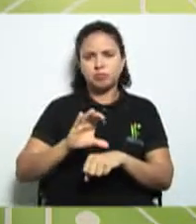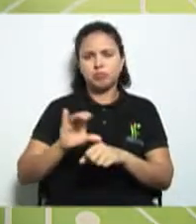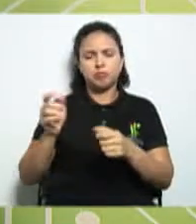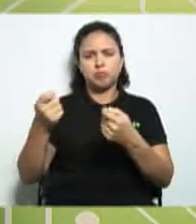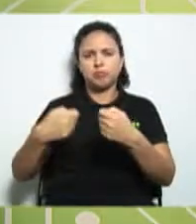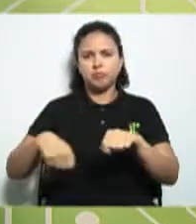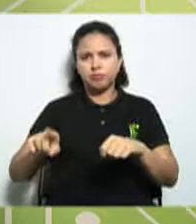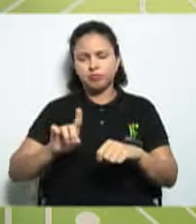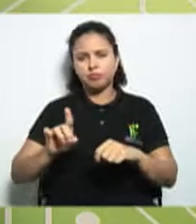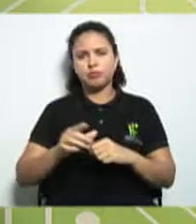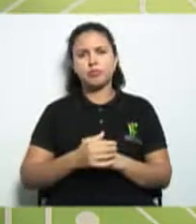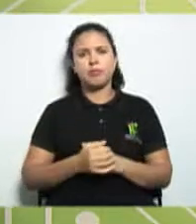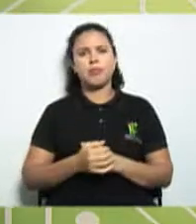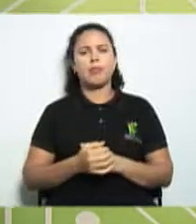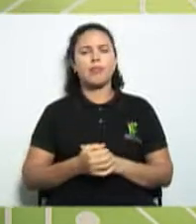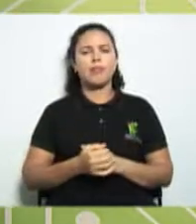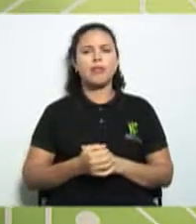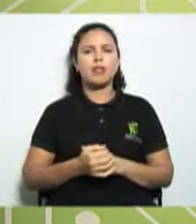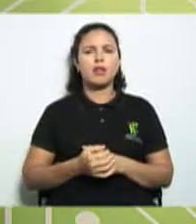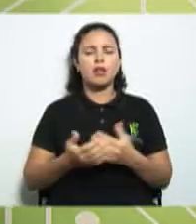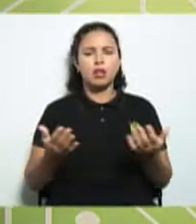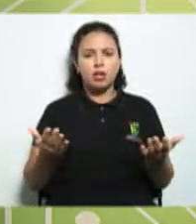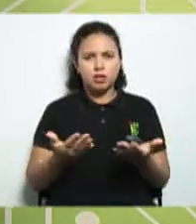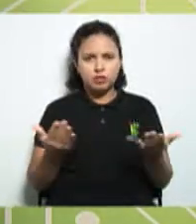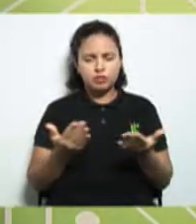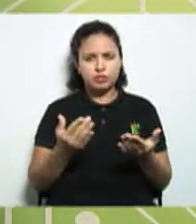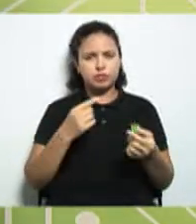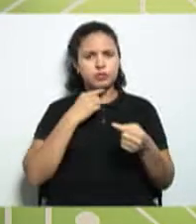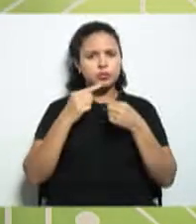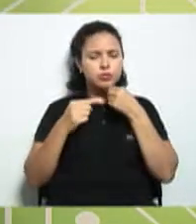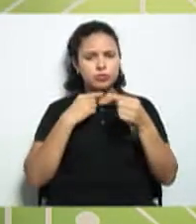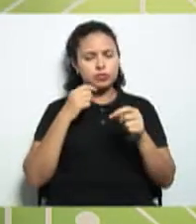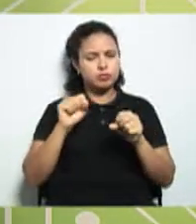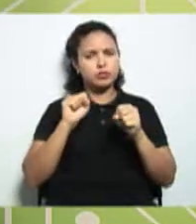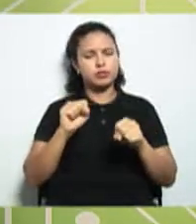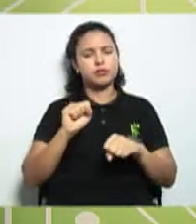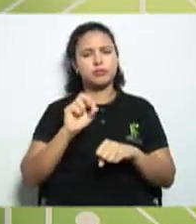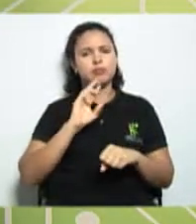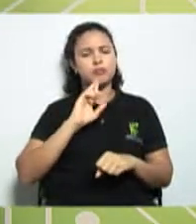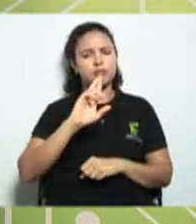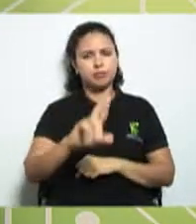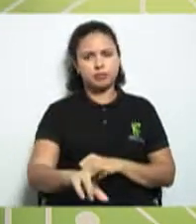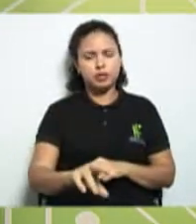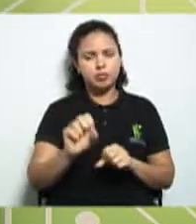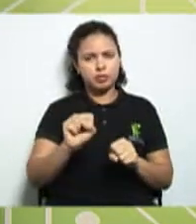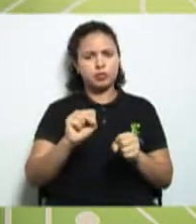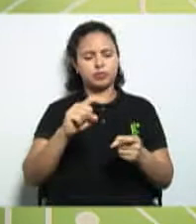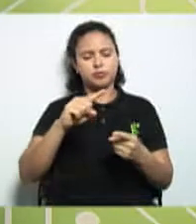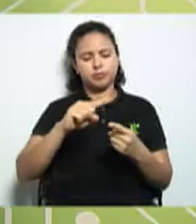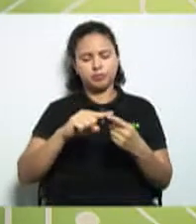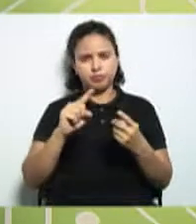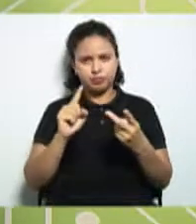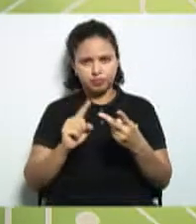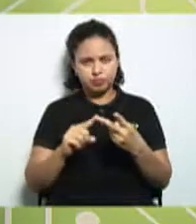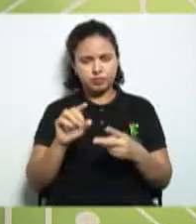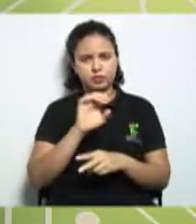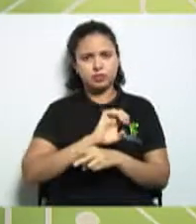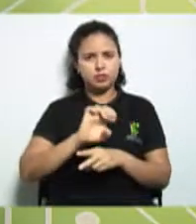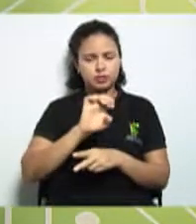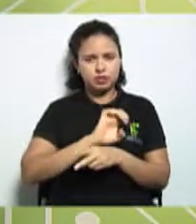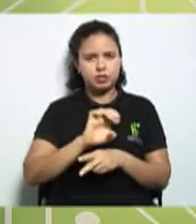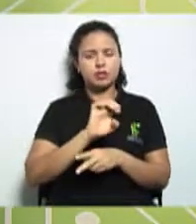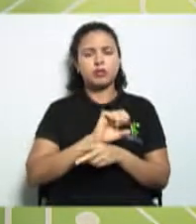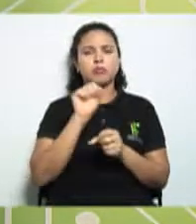curso. E aqui nós tiramos algumas dúvidas, né? Eu posso fazer os 2 tipos de estágio. O meu estágio